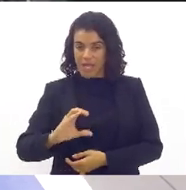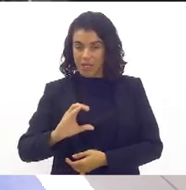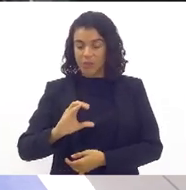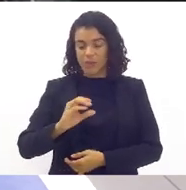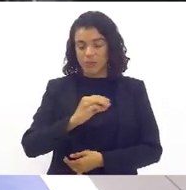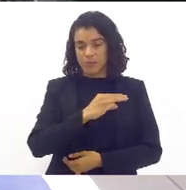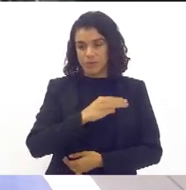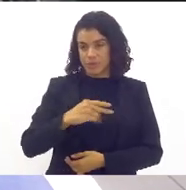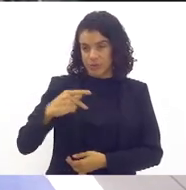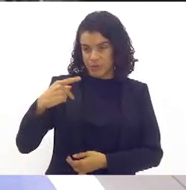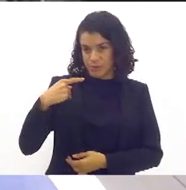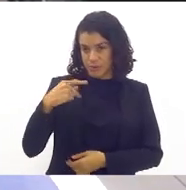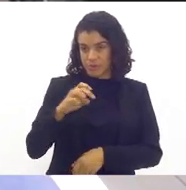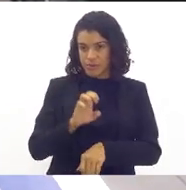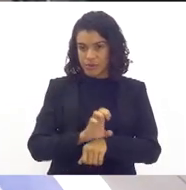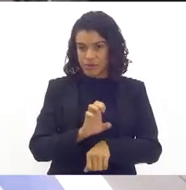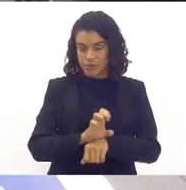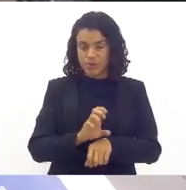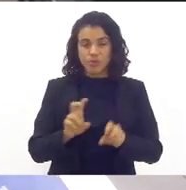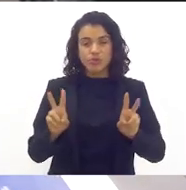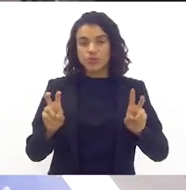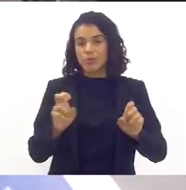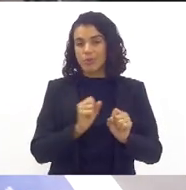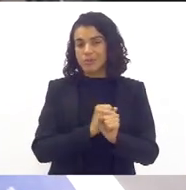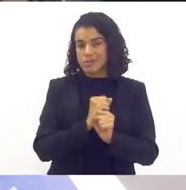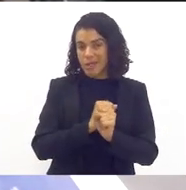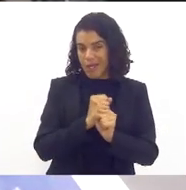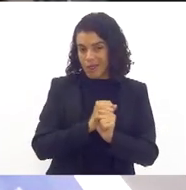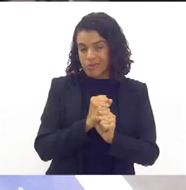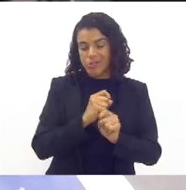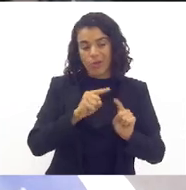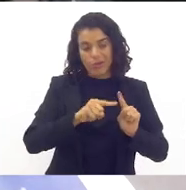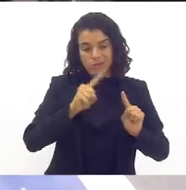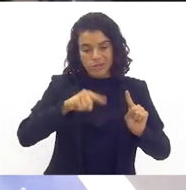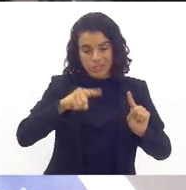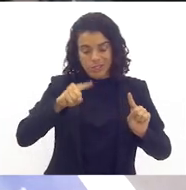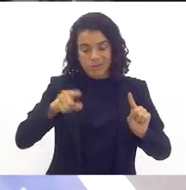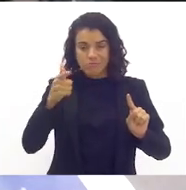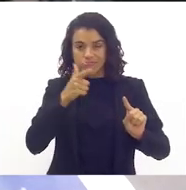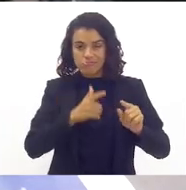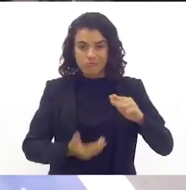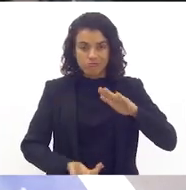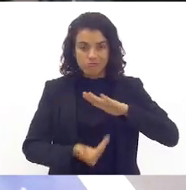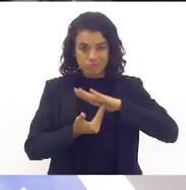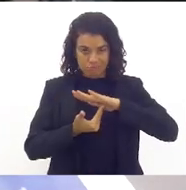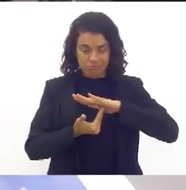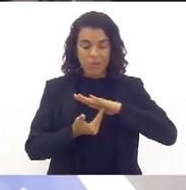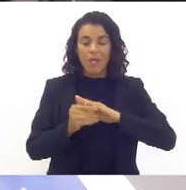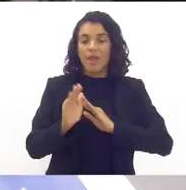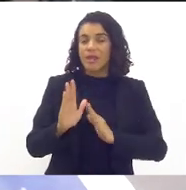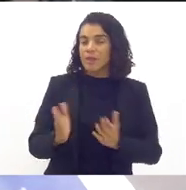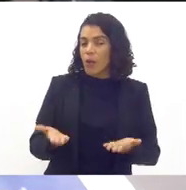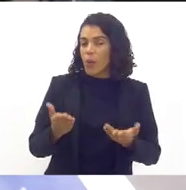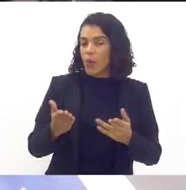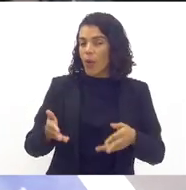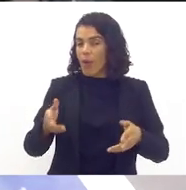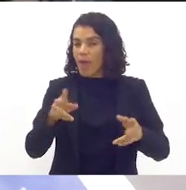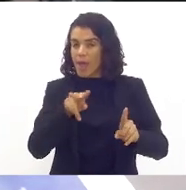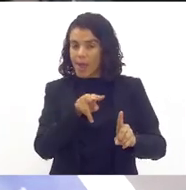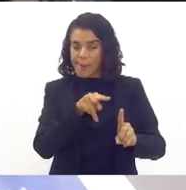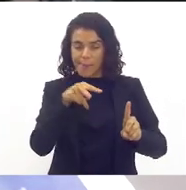de Janeiro sobre os anos nos quais os índices não foram alcançados. Então, qual é a